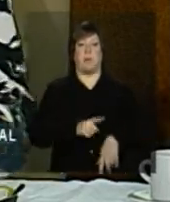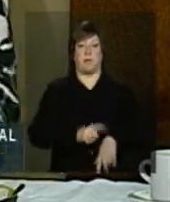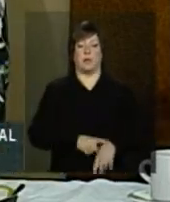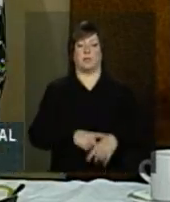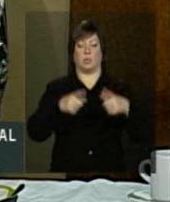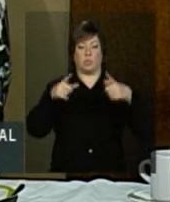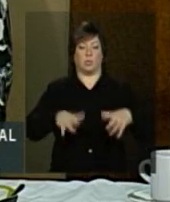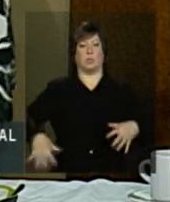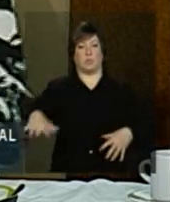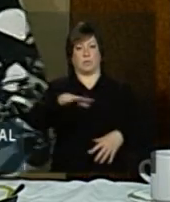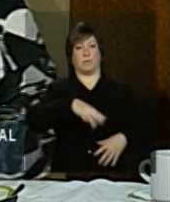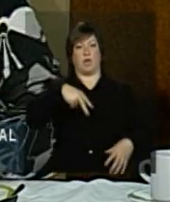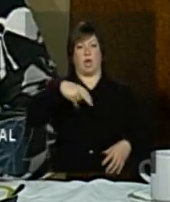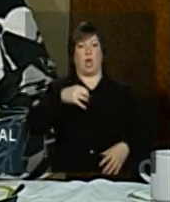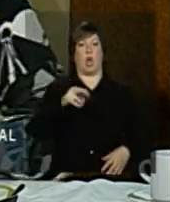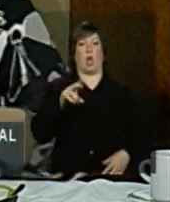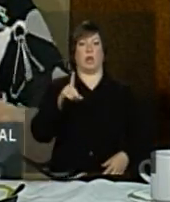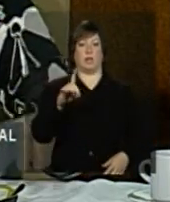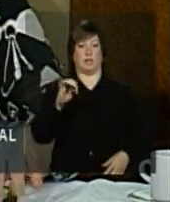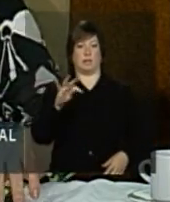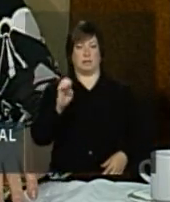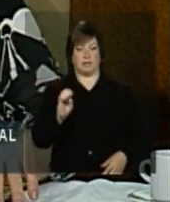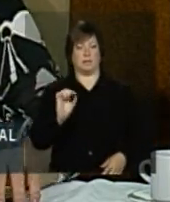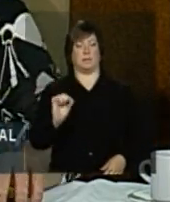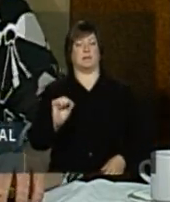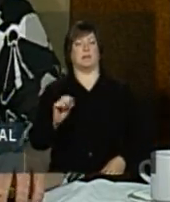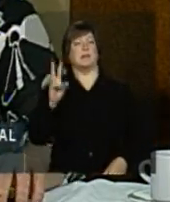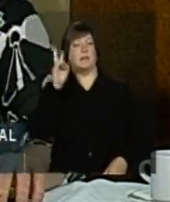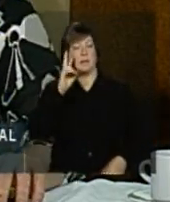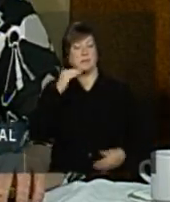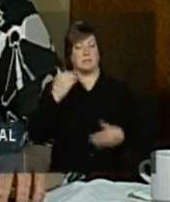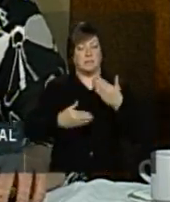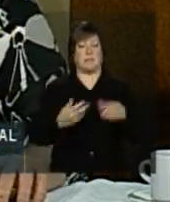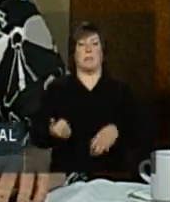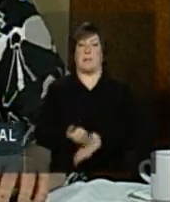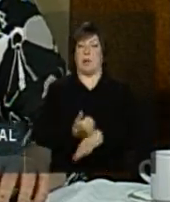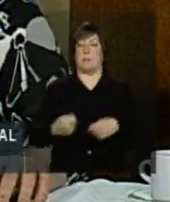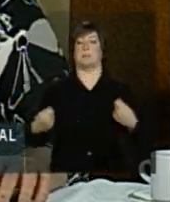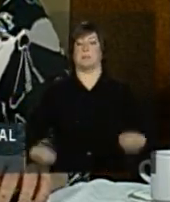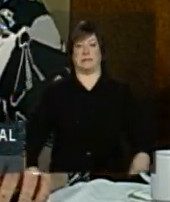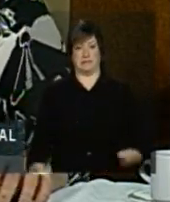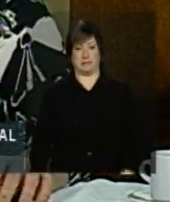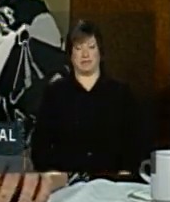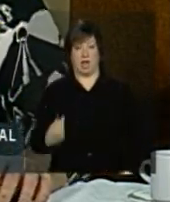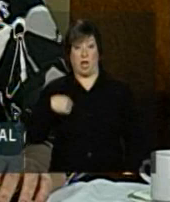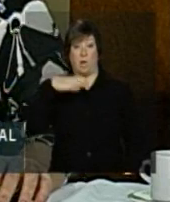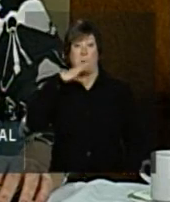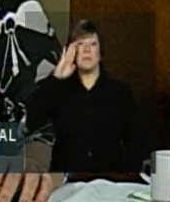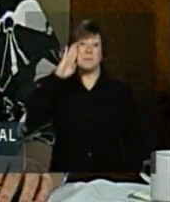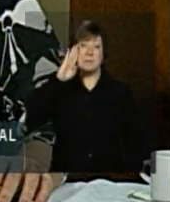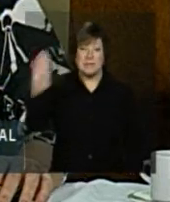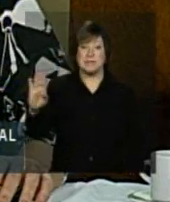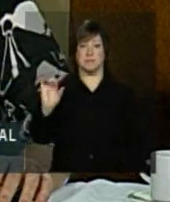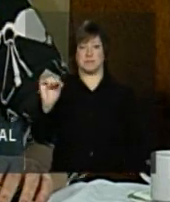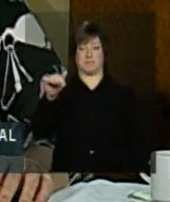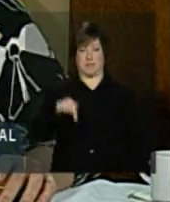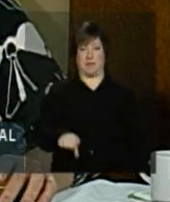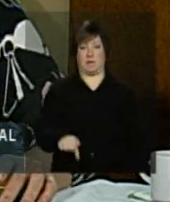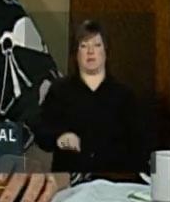que devem ser não só lembradas mais continuadas e aperfeiçoadas eu acho que a principal delas são medidas